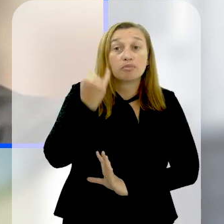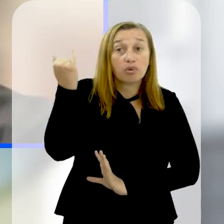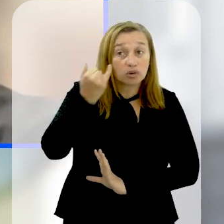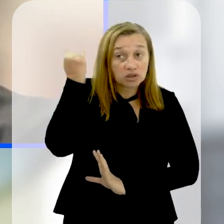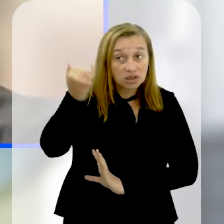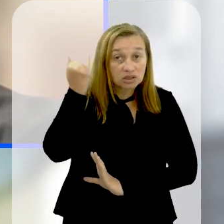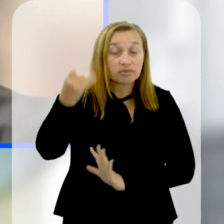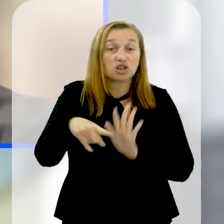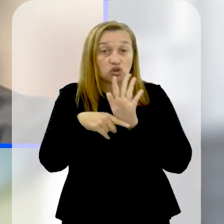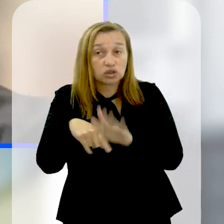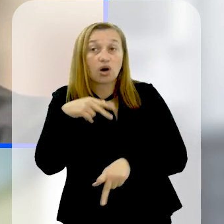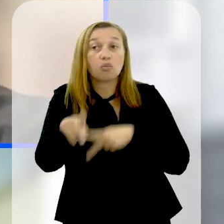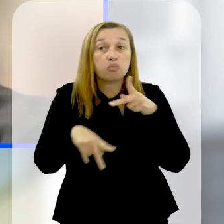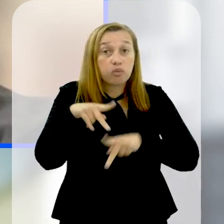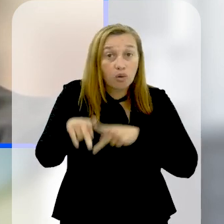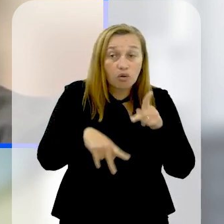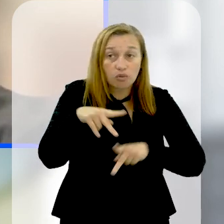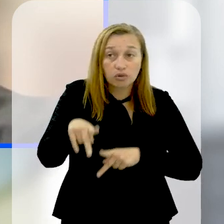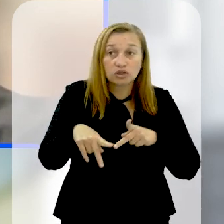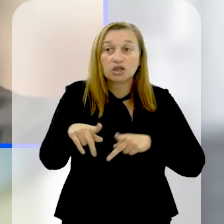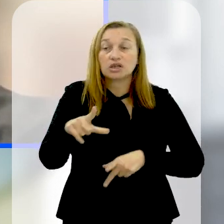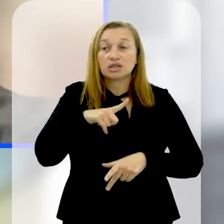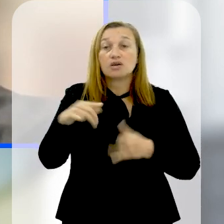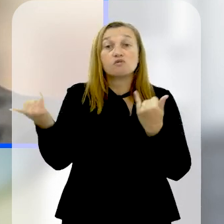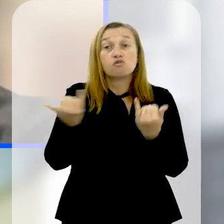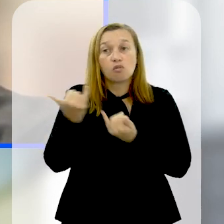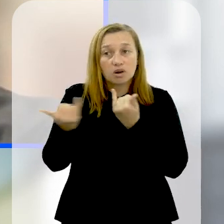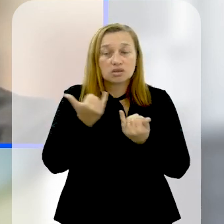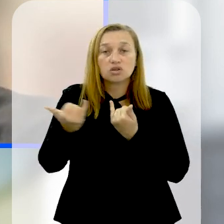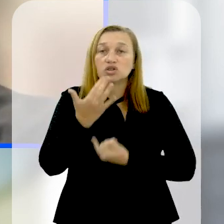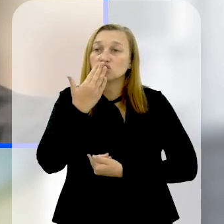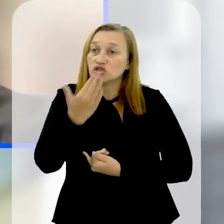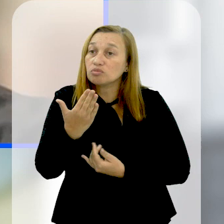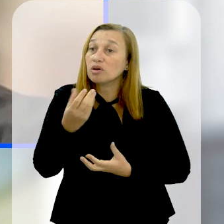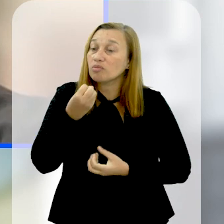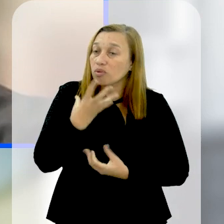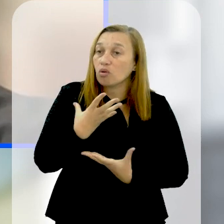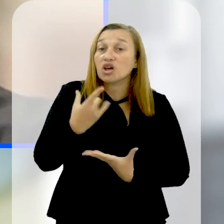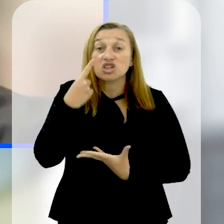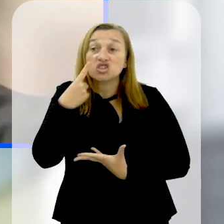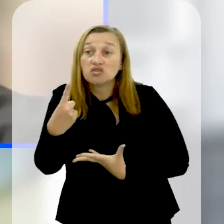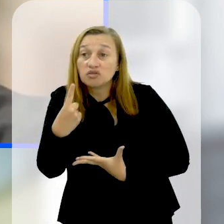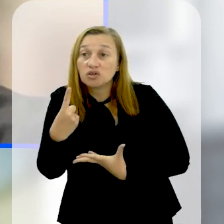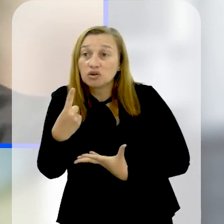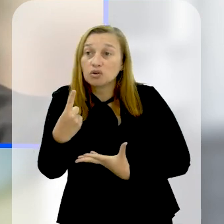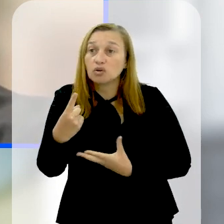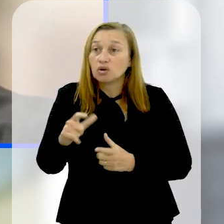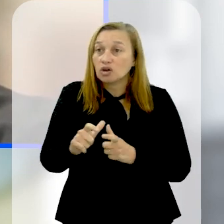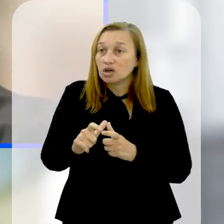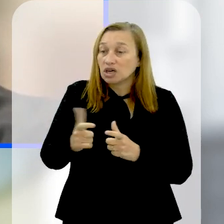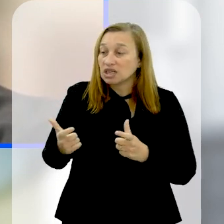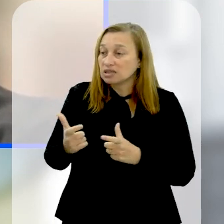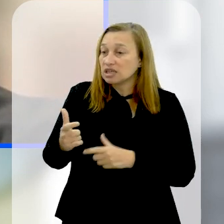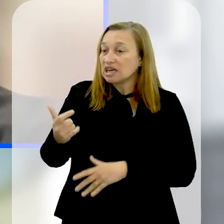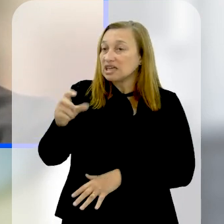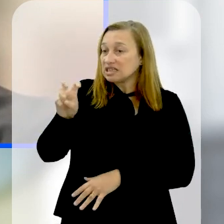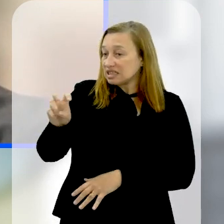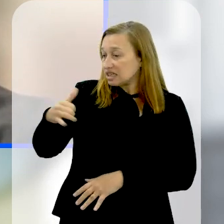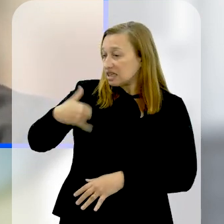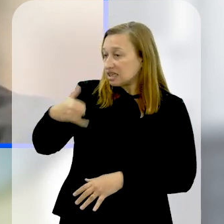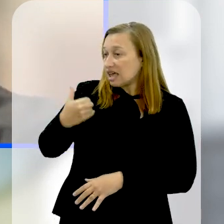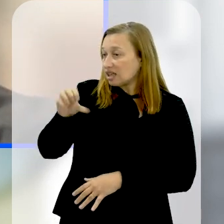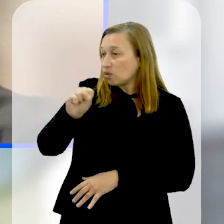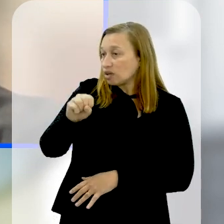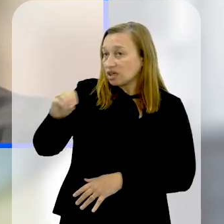muito importante para a nossa população a gente ter esse tipo de informação. E aí a gente viu entre crianças com menos de 5 anos de